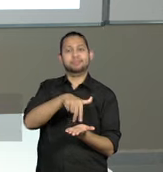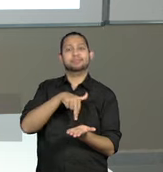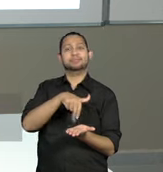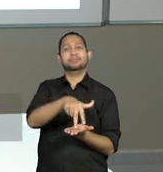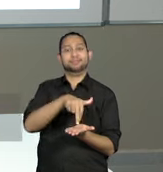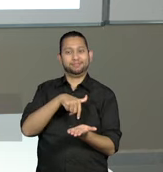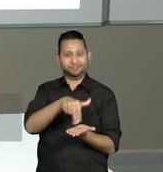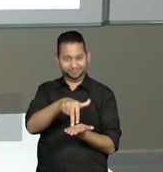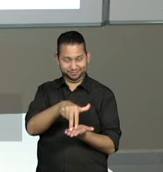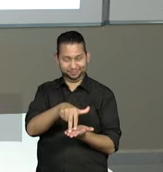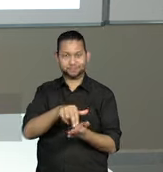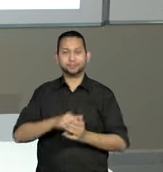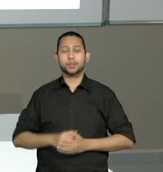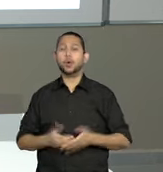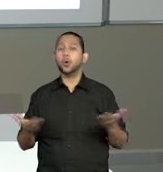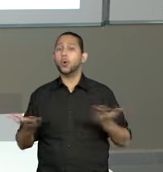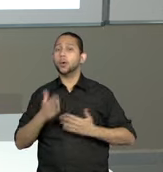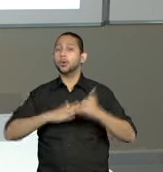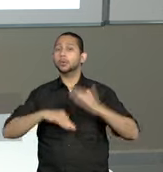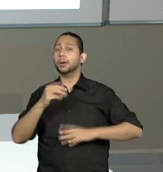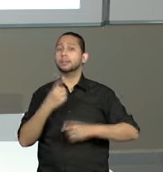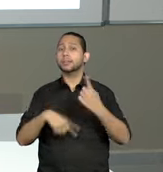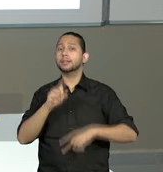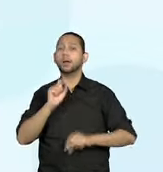vamos trabalhar é a